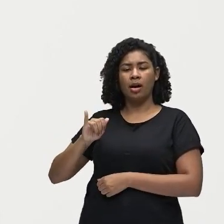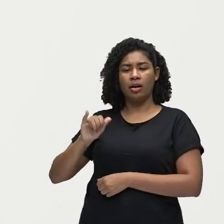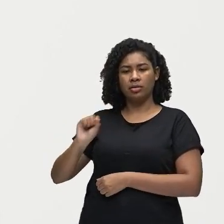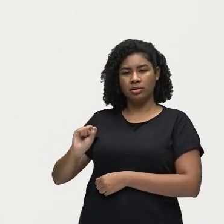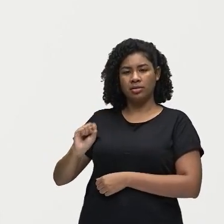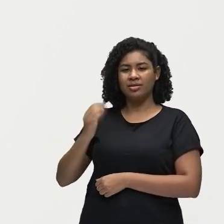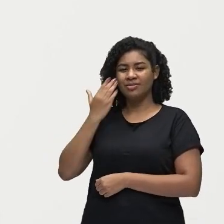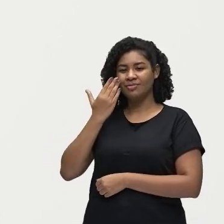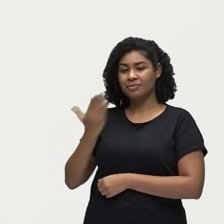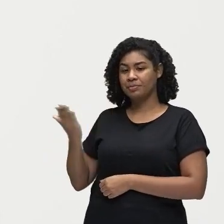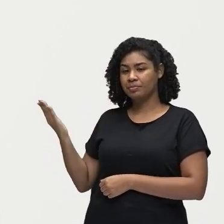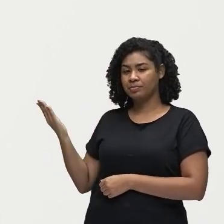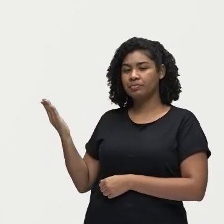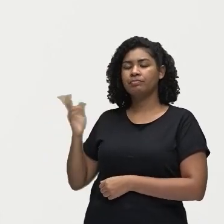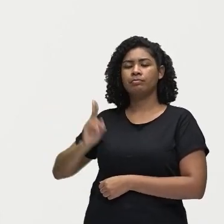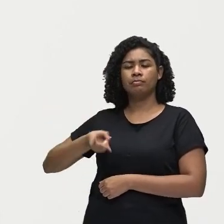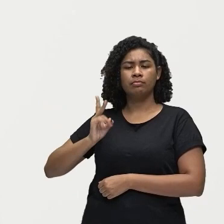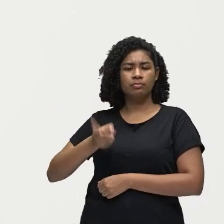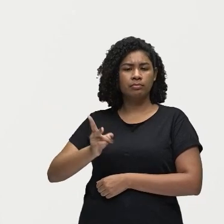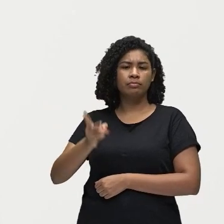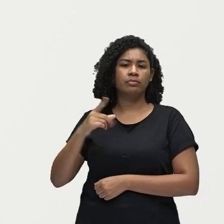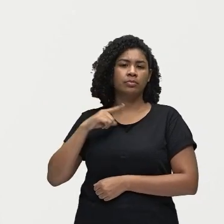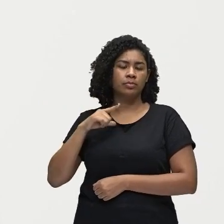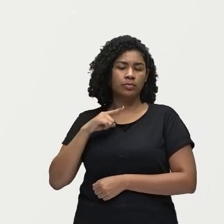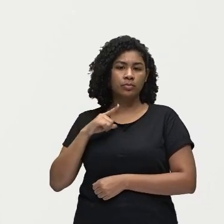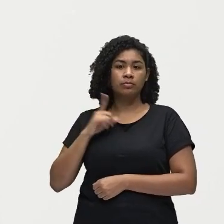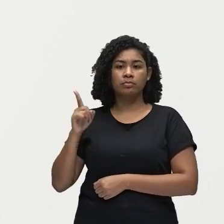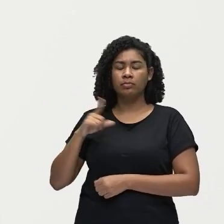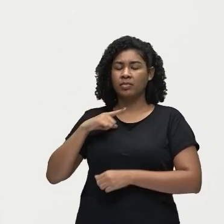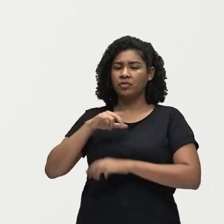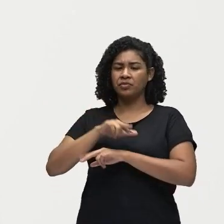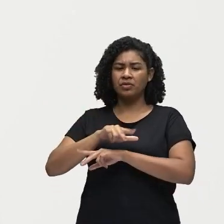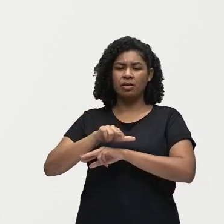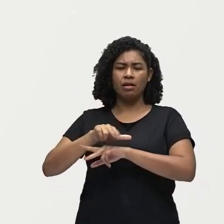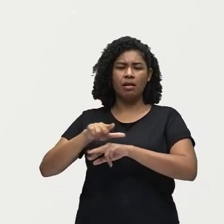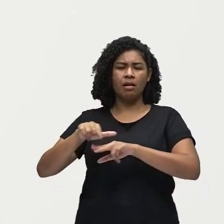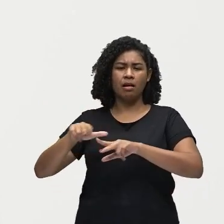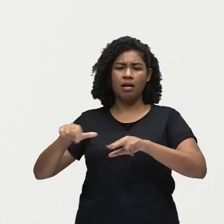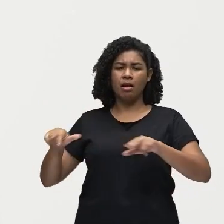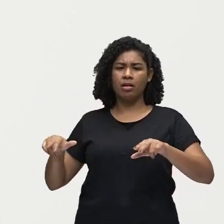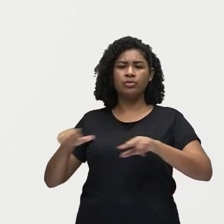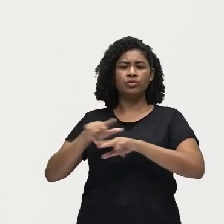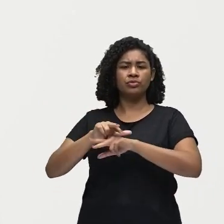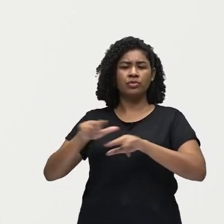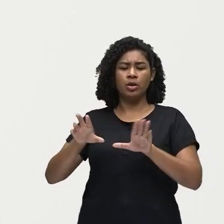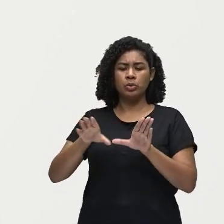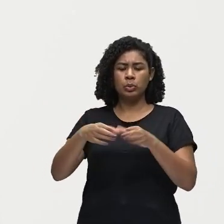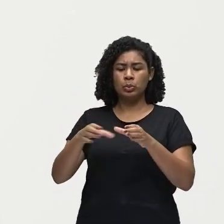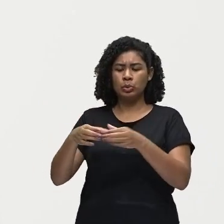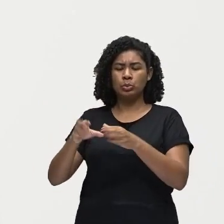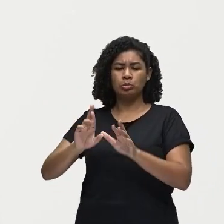no fundo do oceano, são diversos indivíduos